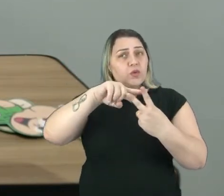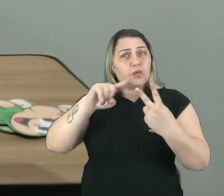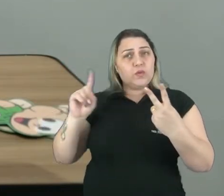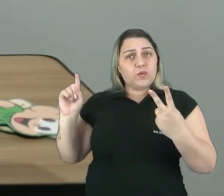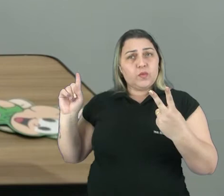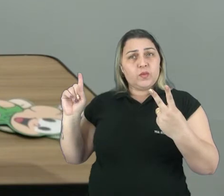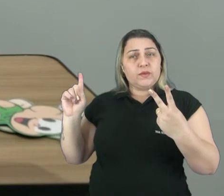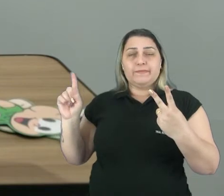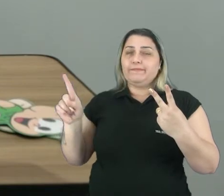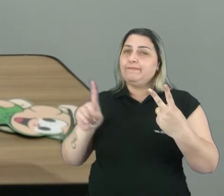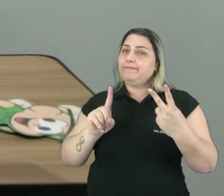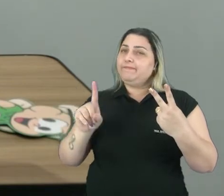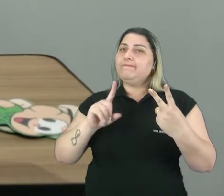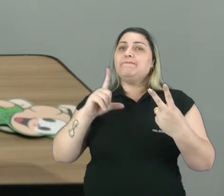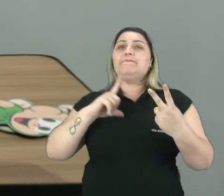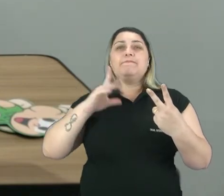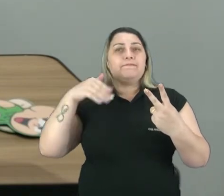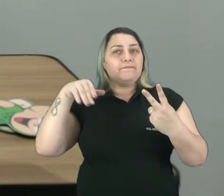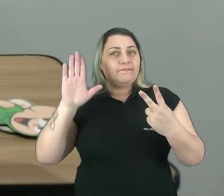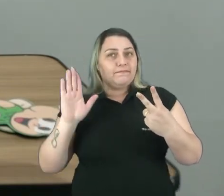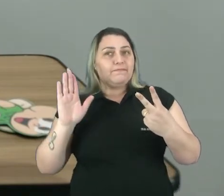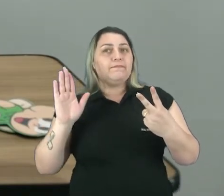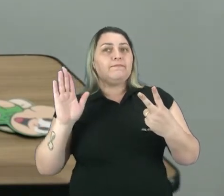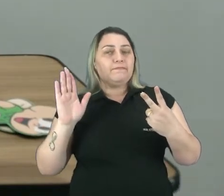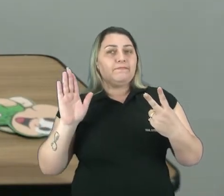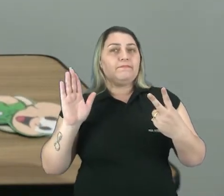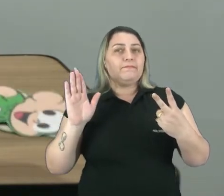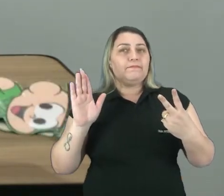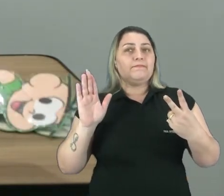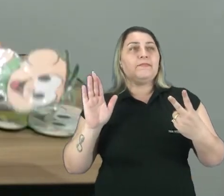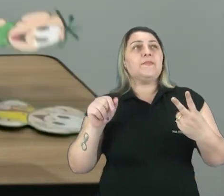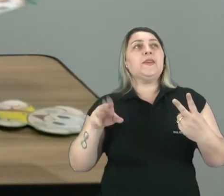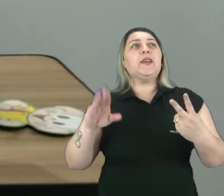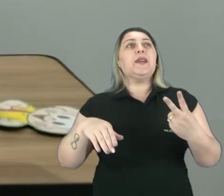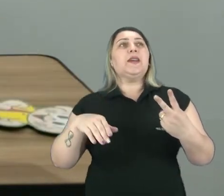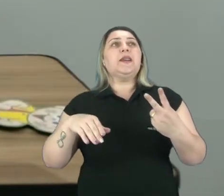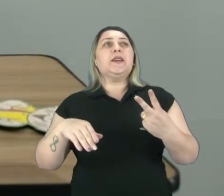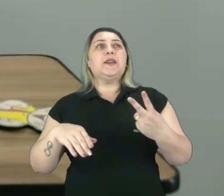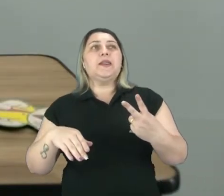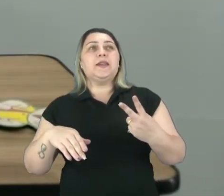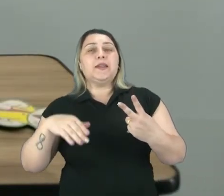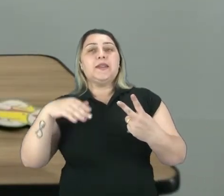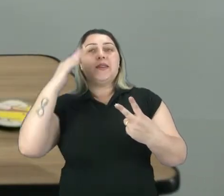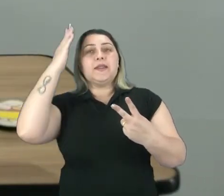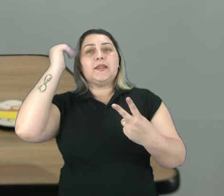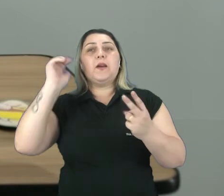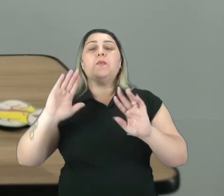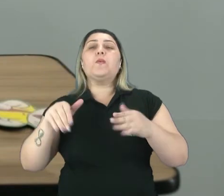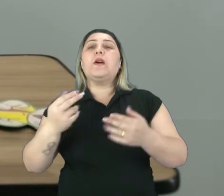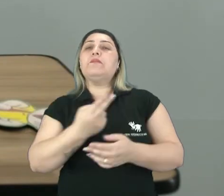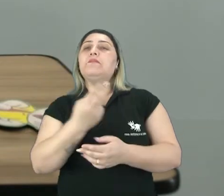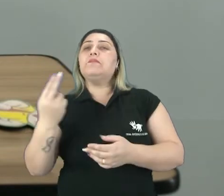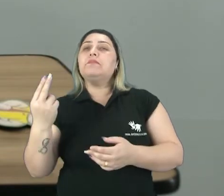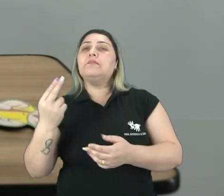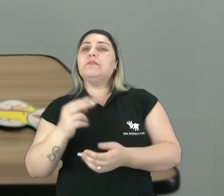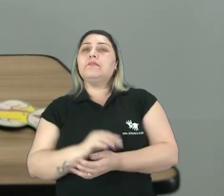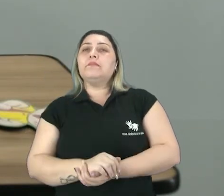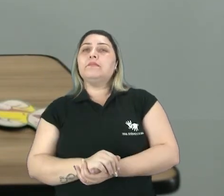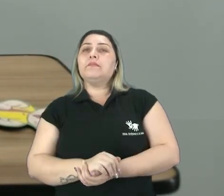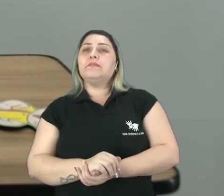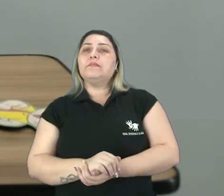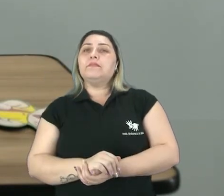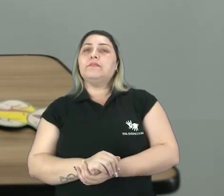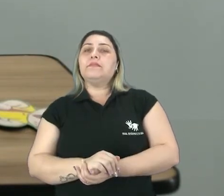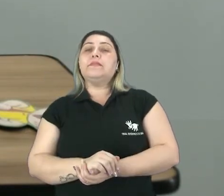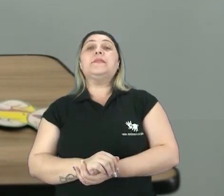Magali? Não, tem mais um. Quem sabe qual é o nome dele?